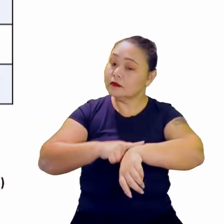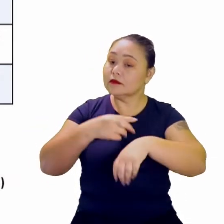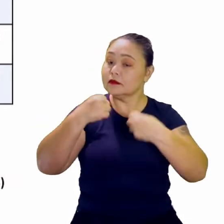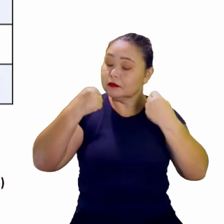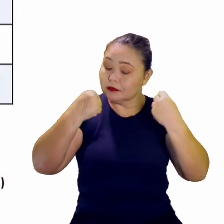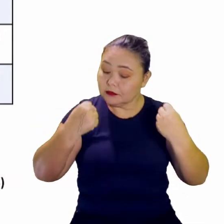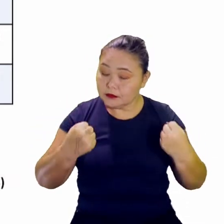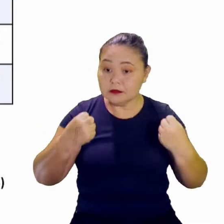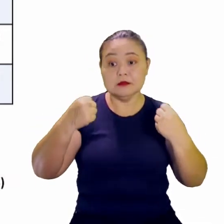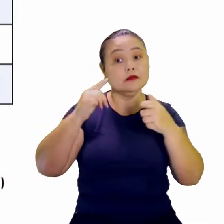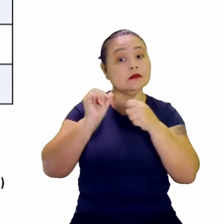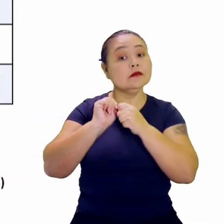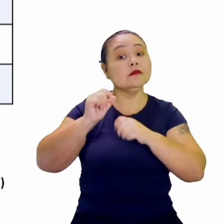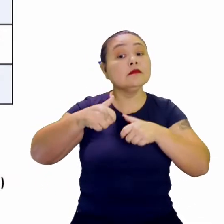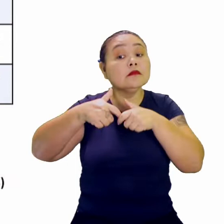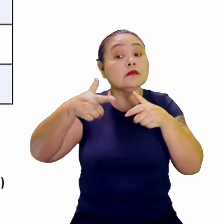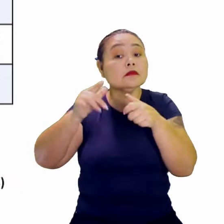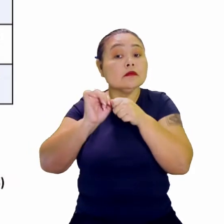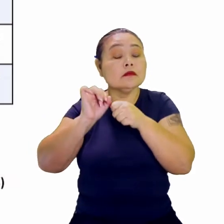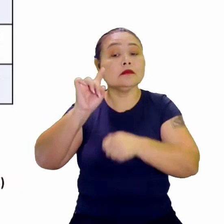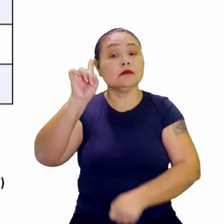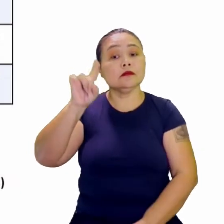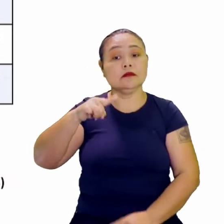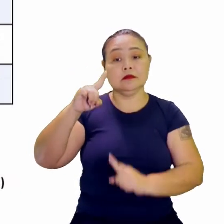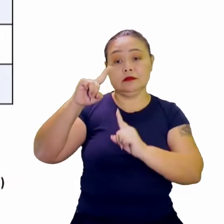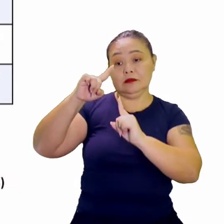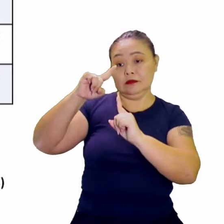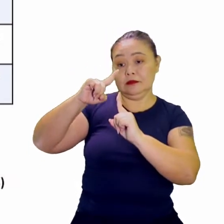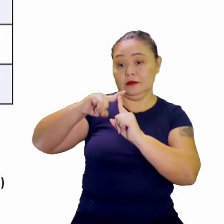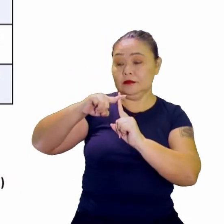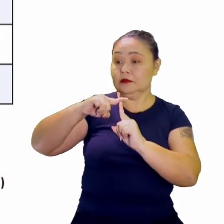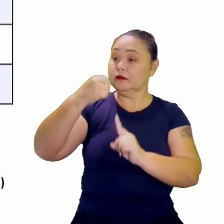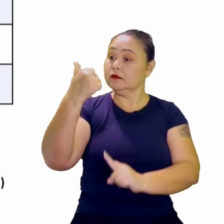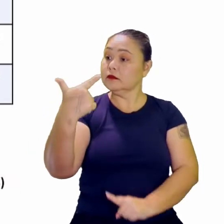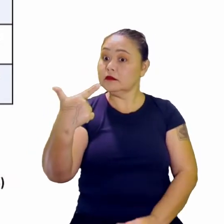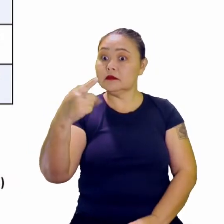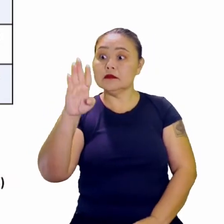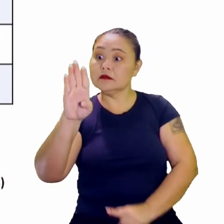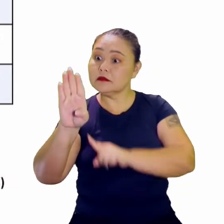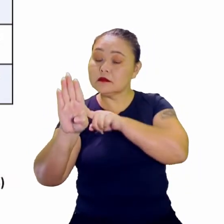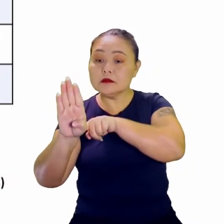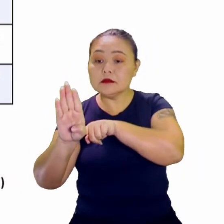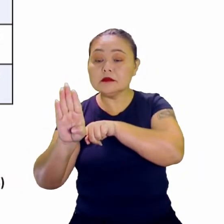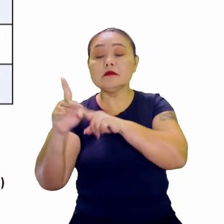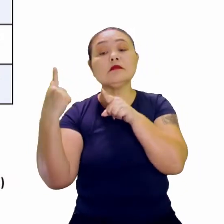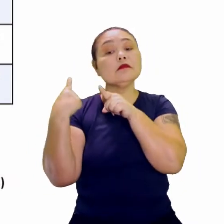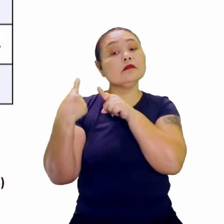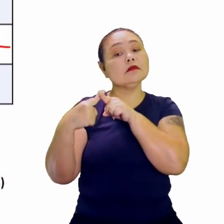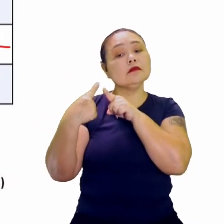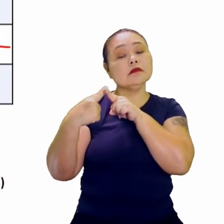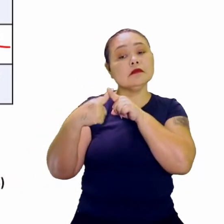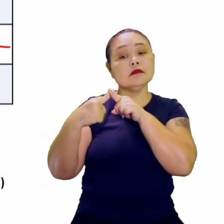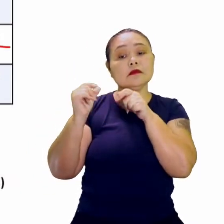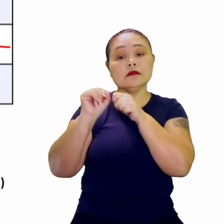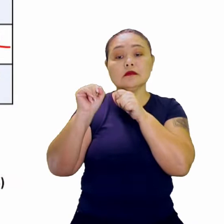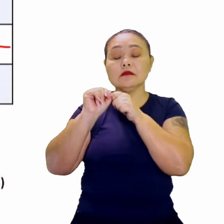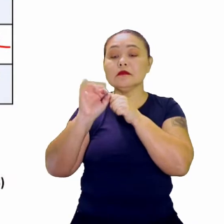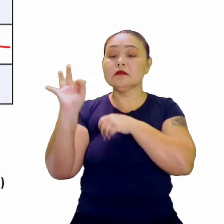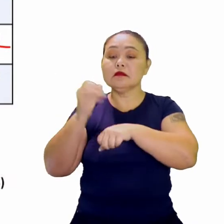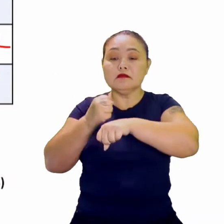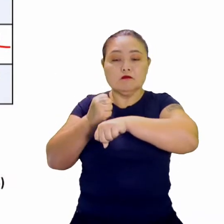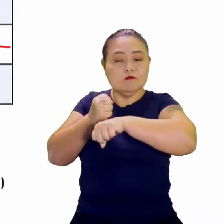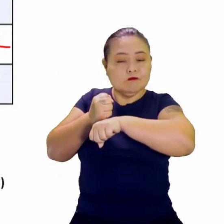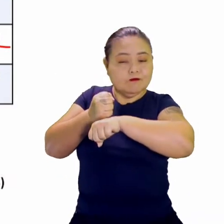tempo. Então, qual que é a predominância dele? Tipo 2B. Por quê, professora? Porque é exclusivamente